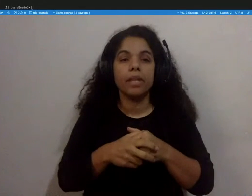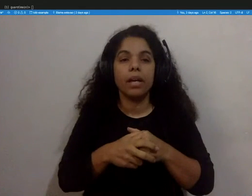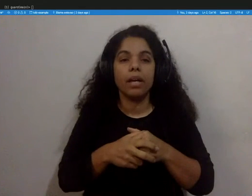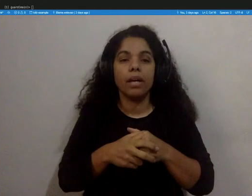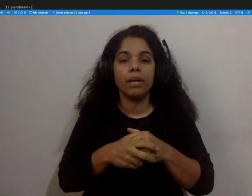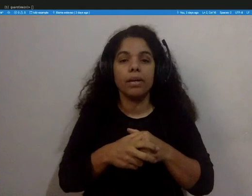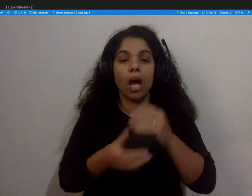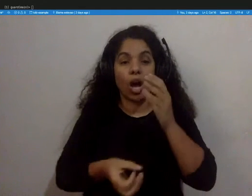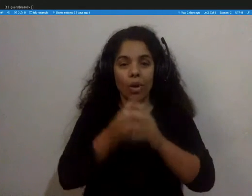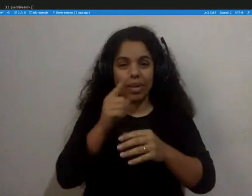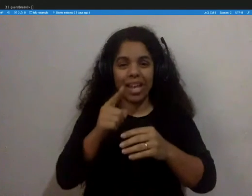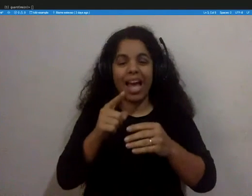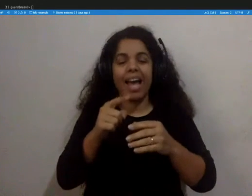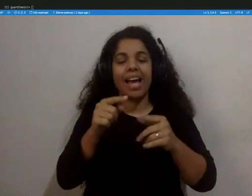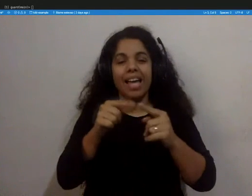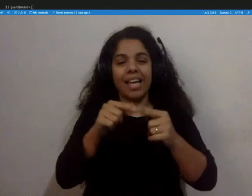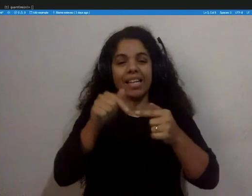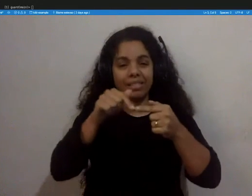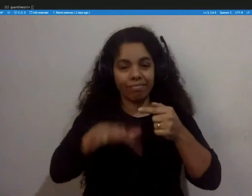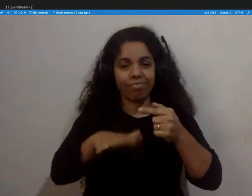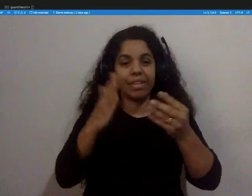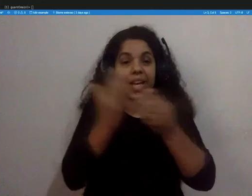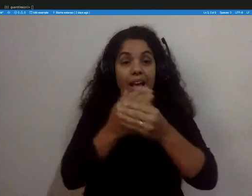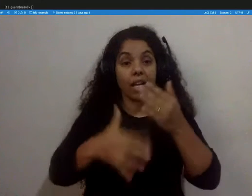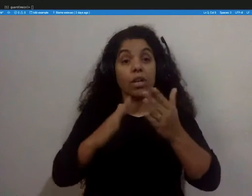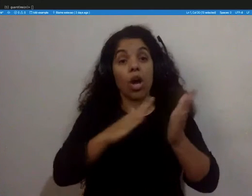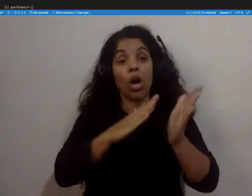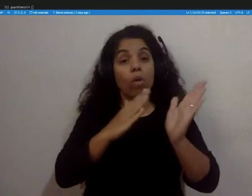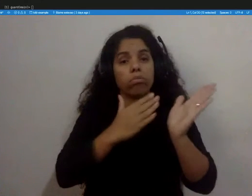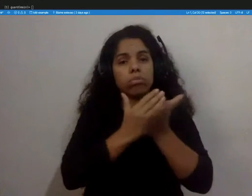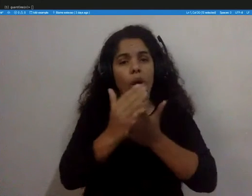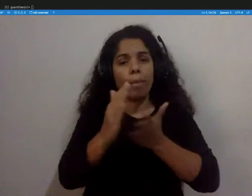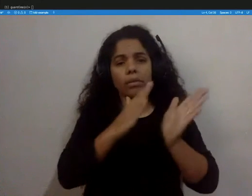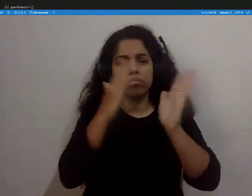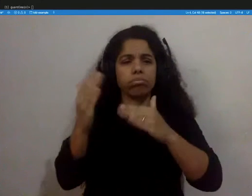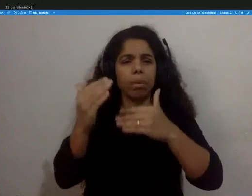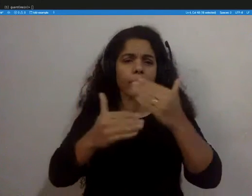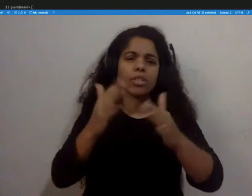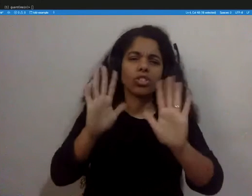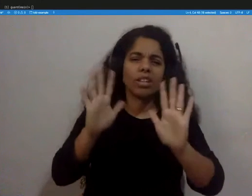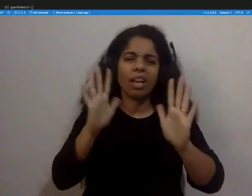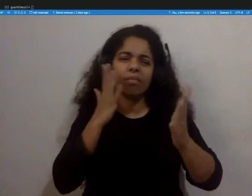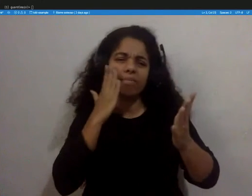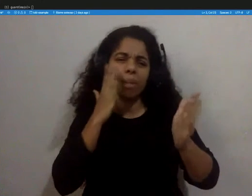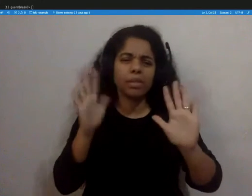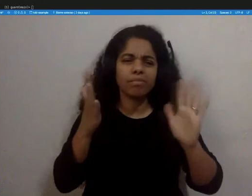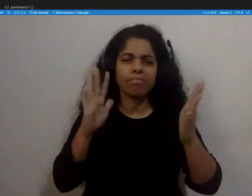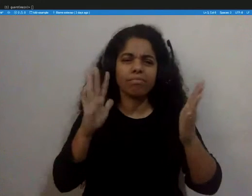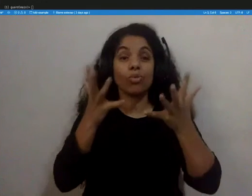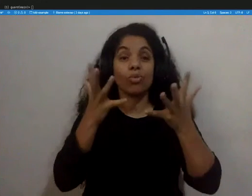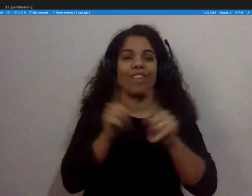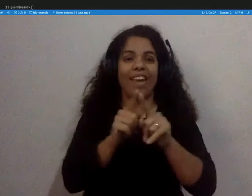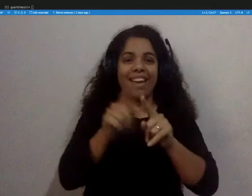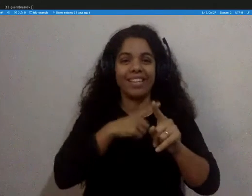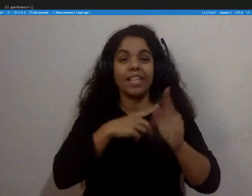Ao criar essa classe arquivo, eu começo de novo o meu processo, só que agora eu já tenho uma pista mais ou menos do que eu quero. Eu já tenho um método aqui que